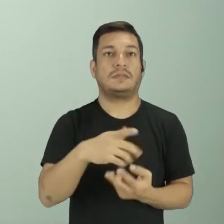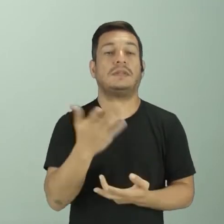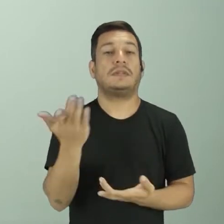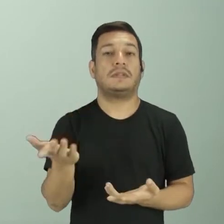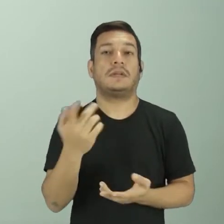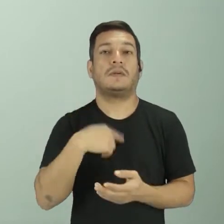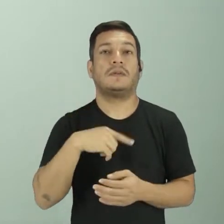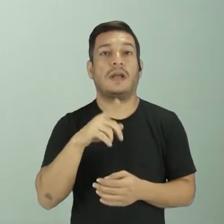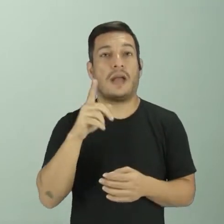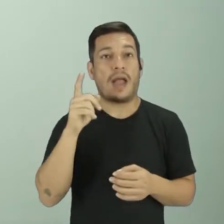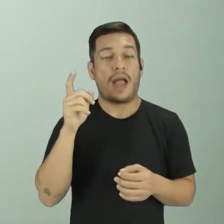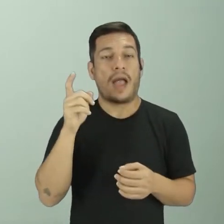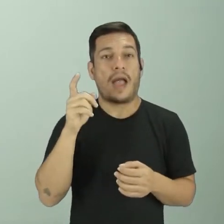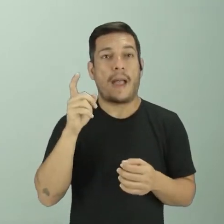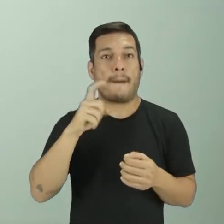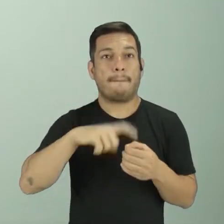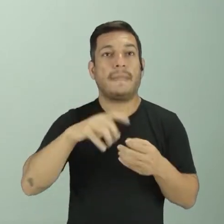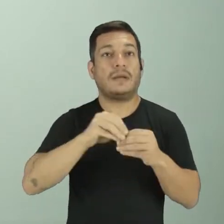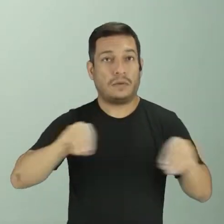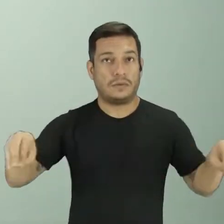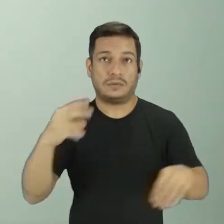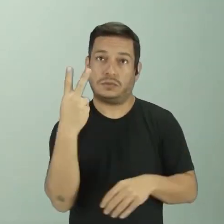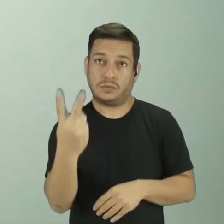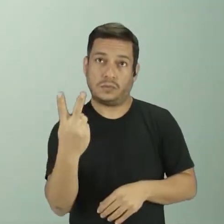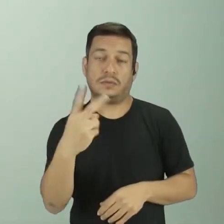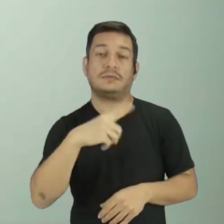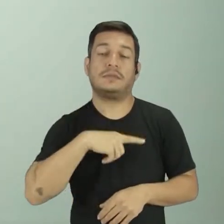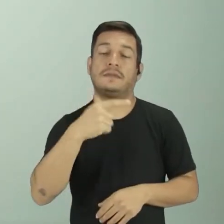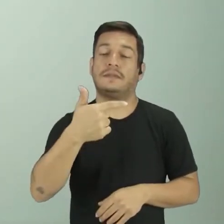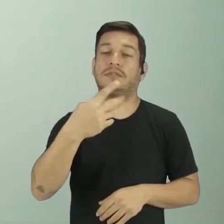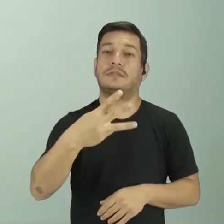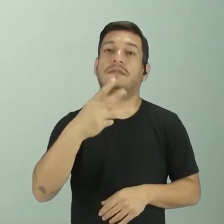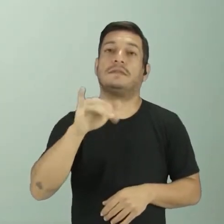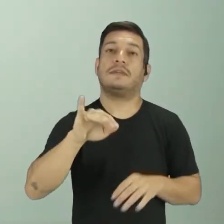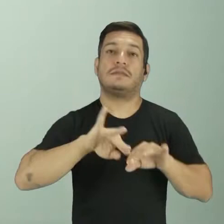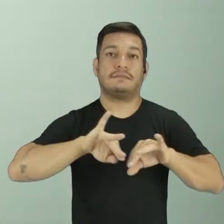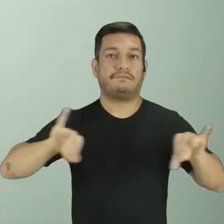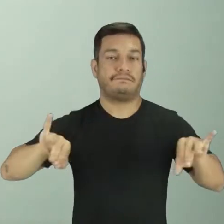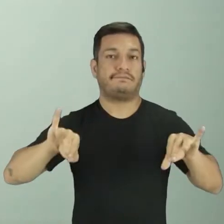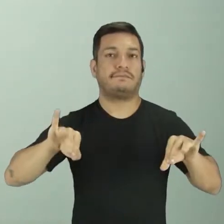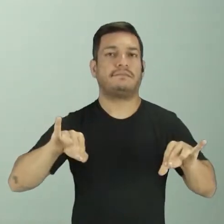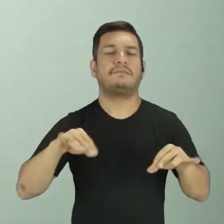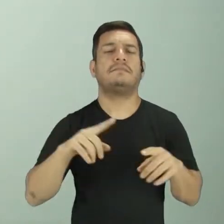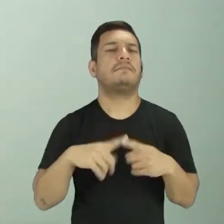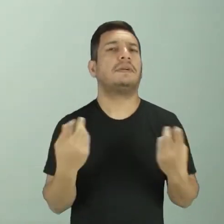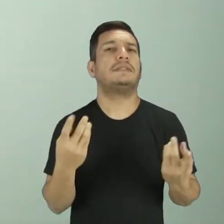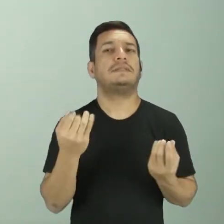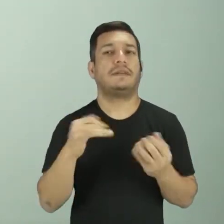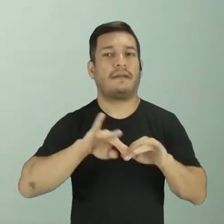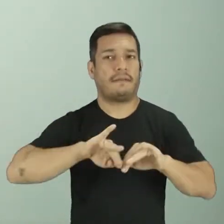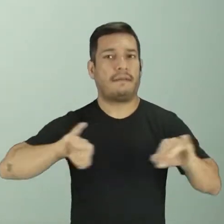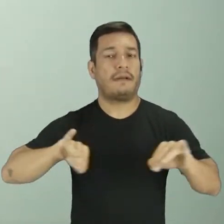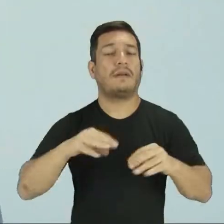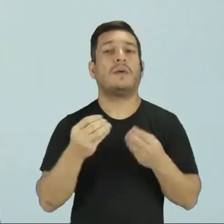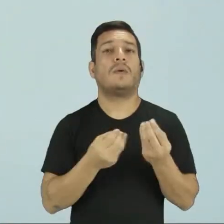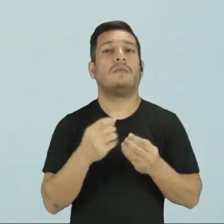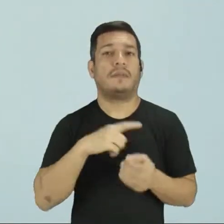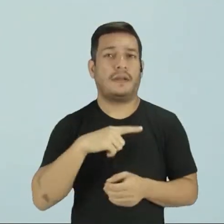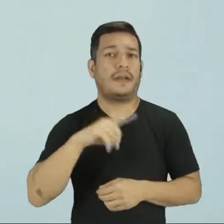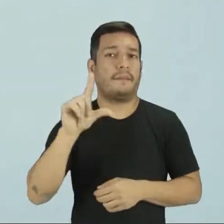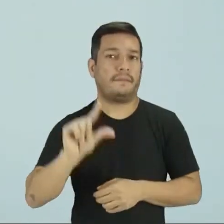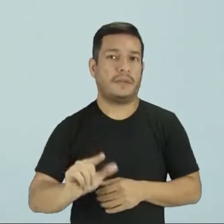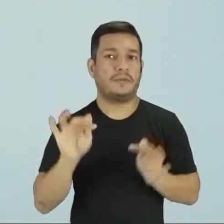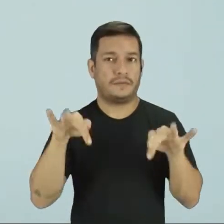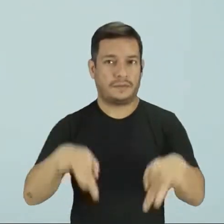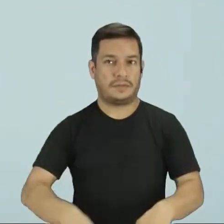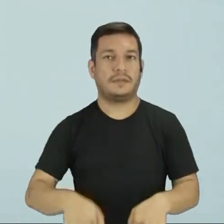meiose 2, esses 23 cromossomos, eles vão ser quebrados novamente. Ora, professor, mas se eles vão ser quebrados, não era para ter menos